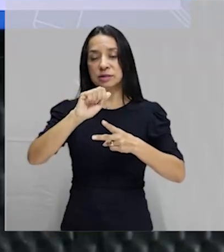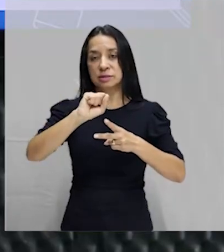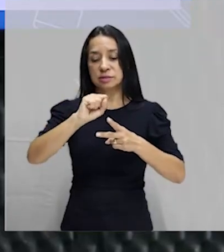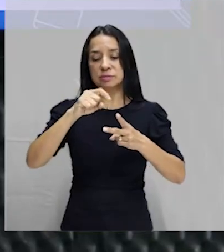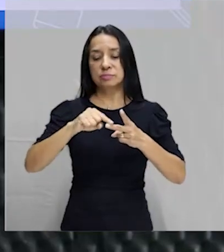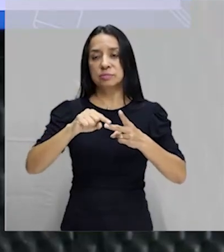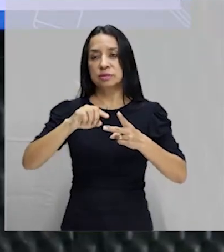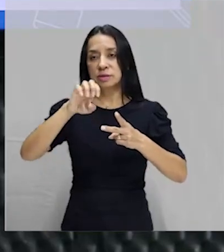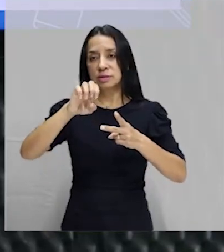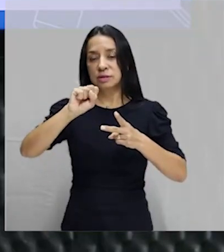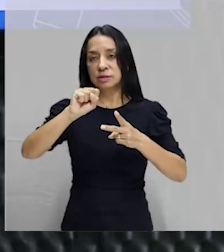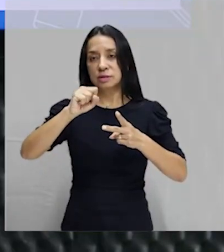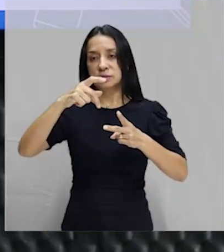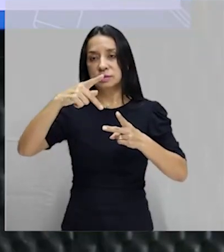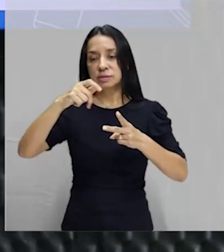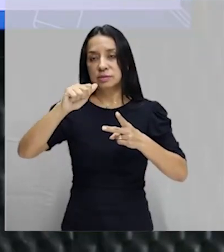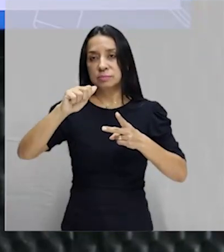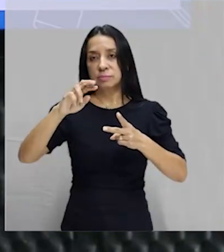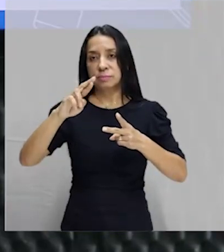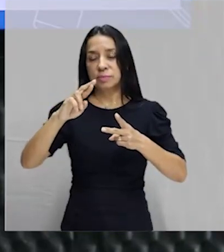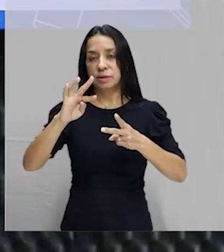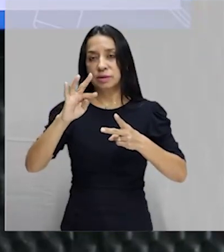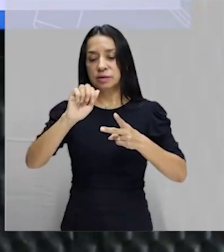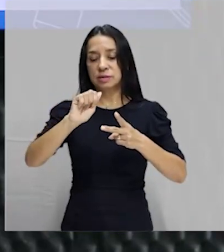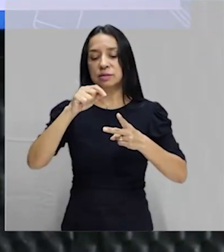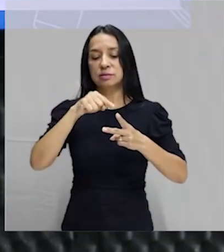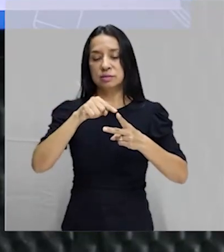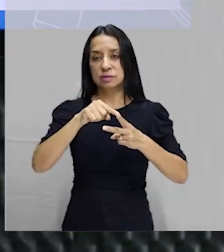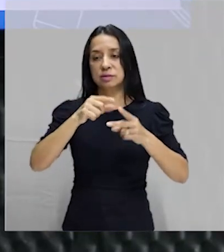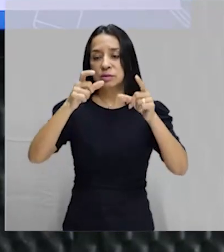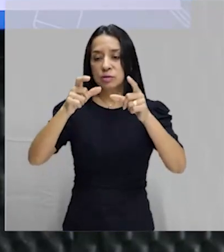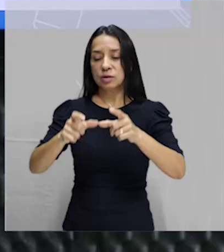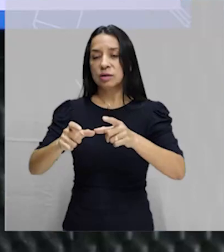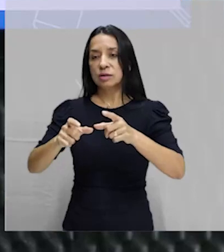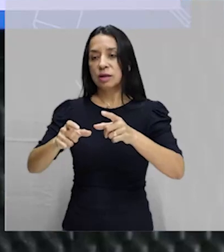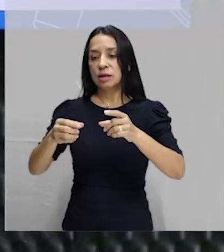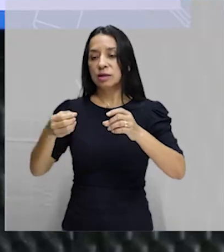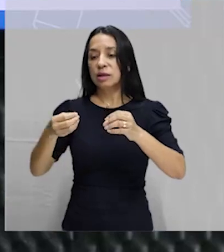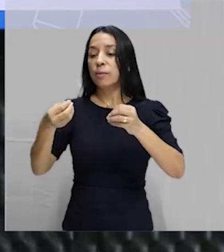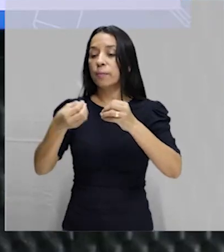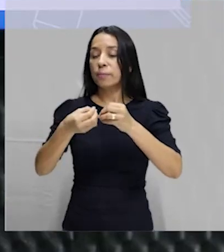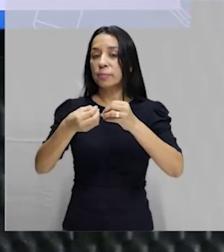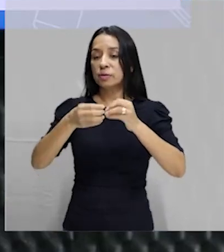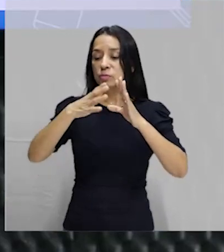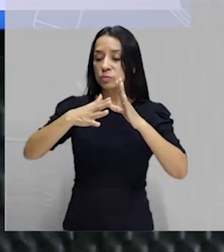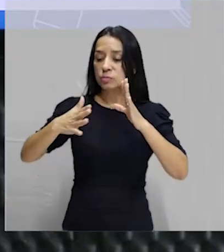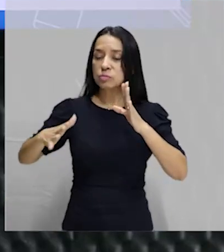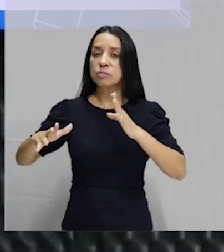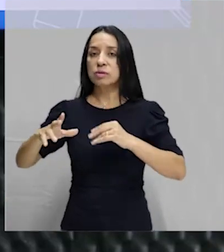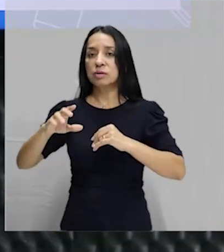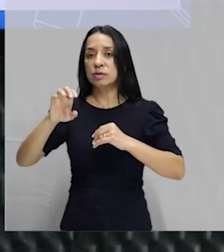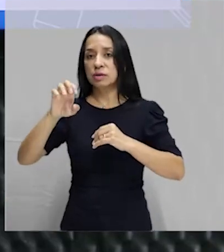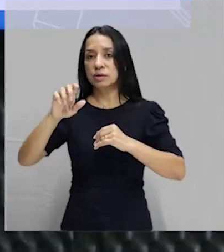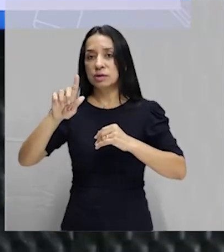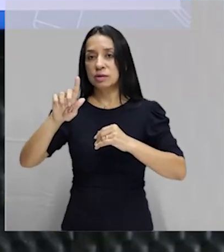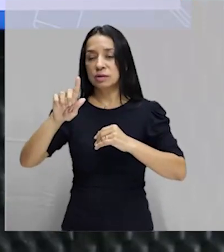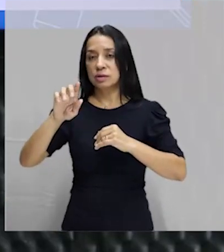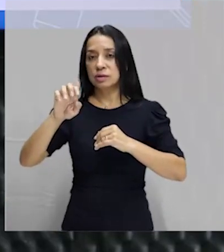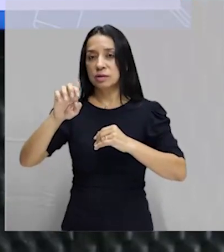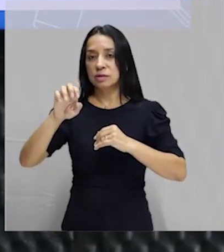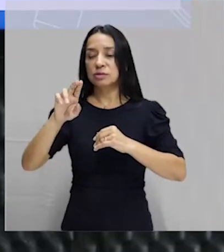localizada próxima ao Mar Egeu, por isso a sua força econômica é o comércio